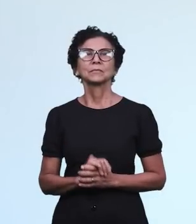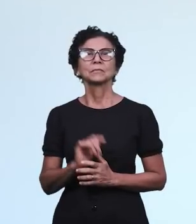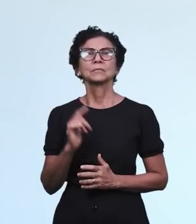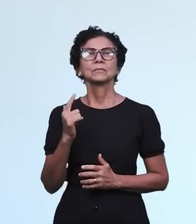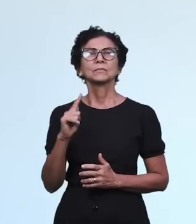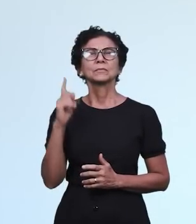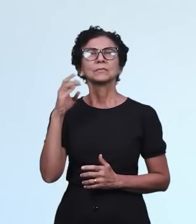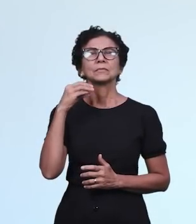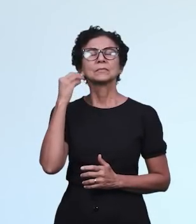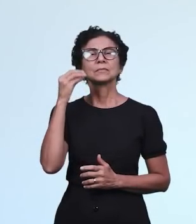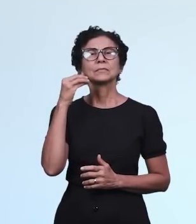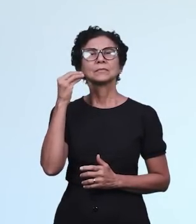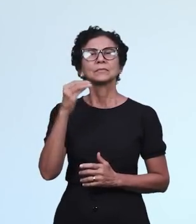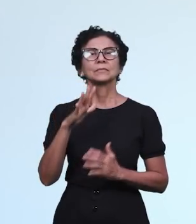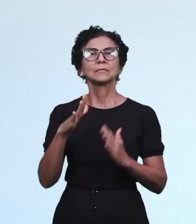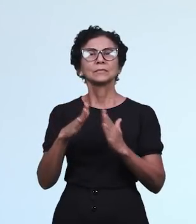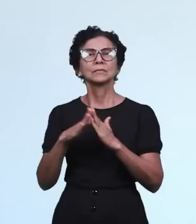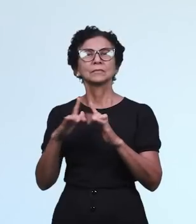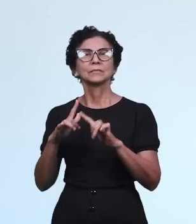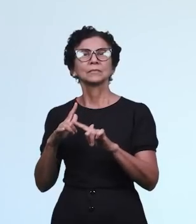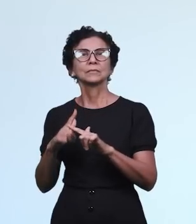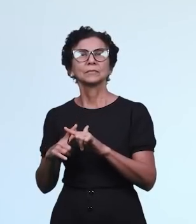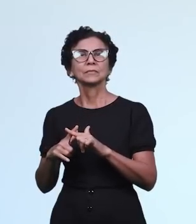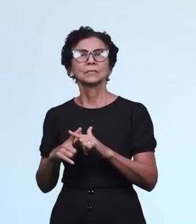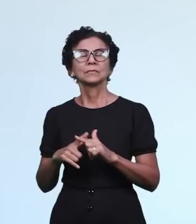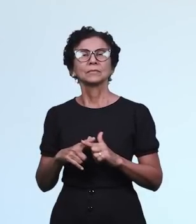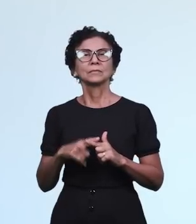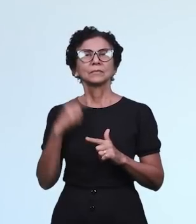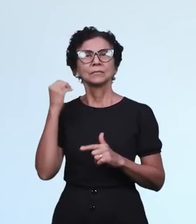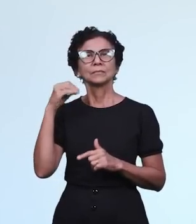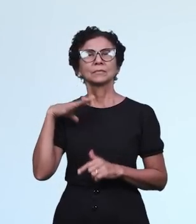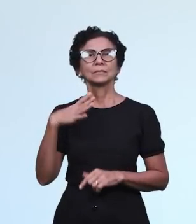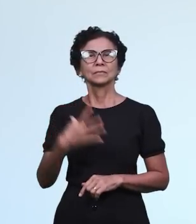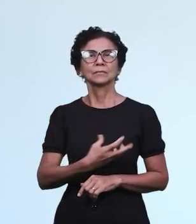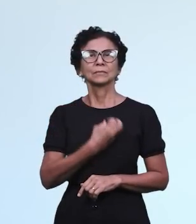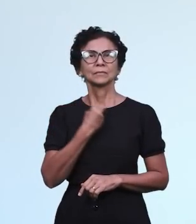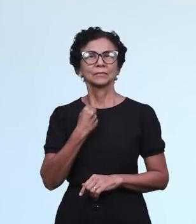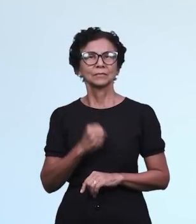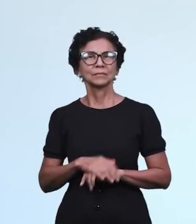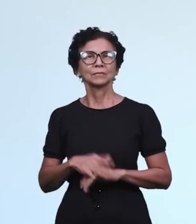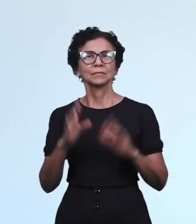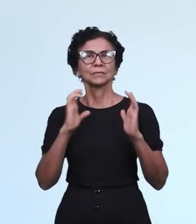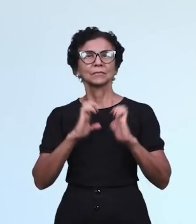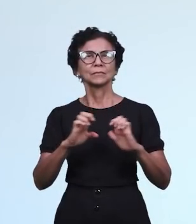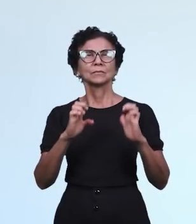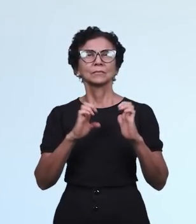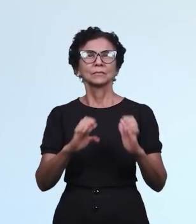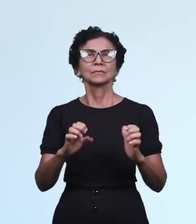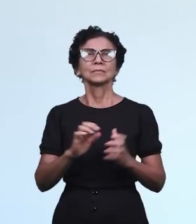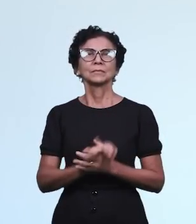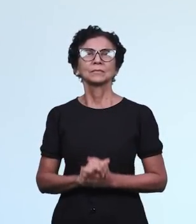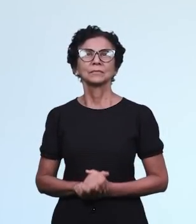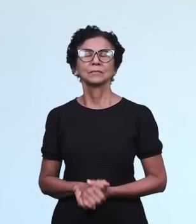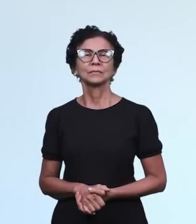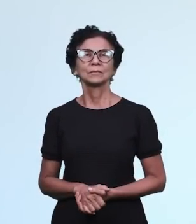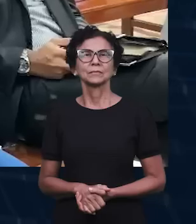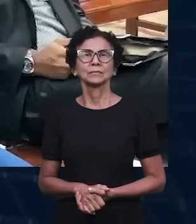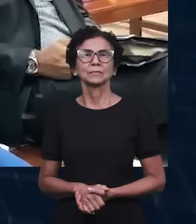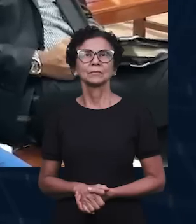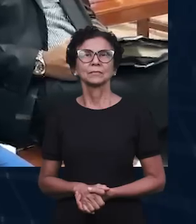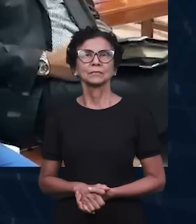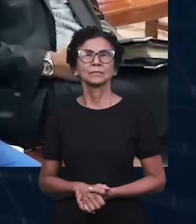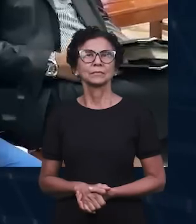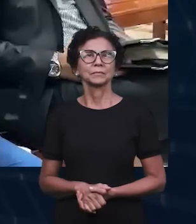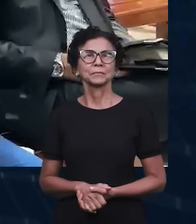testemunhando experiências de comunhão nas igrejas e de salvação em ações nas ruas. O irmão Rafael Marinho traz mais detalhes.